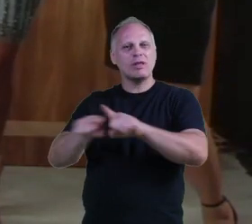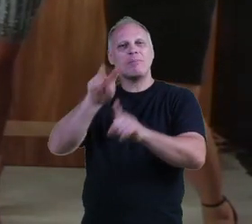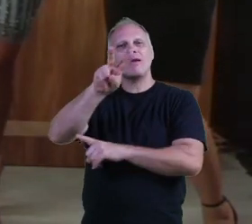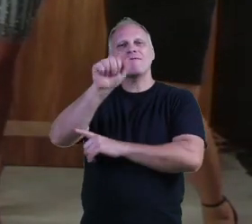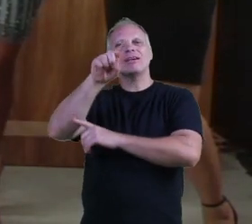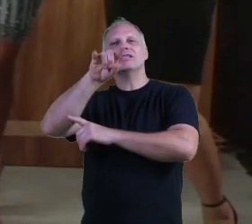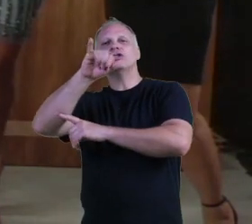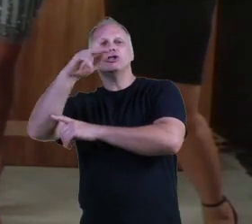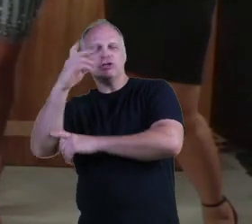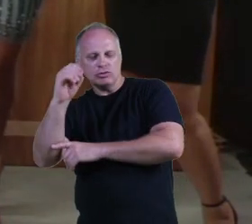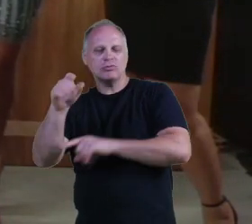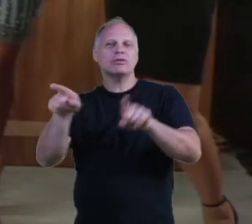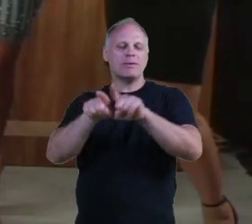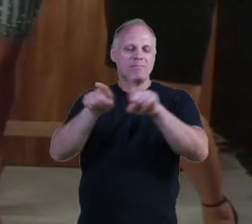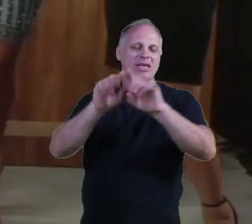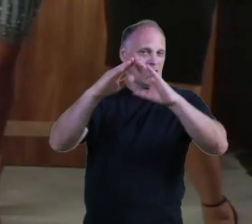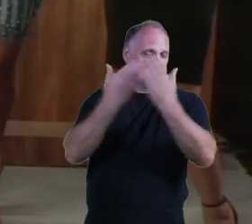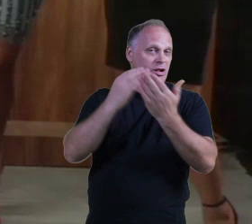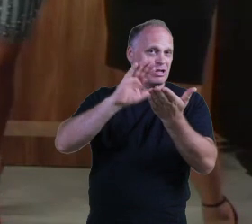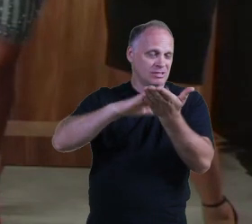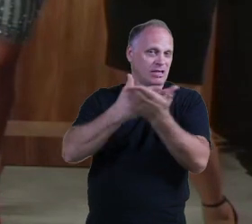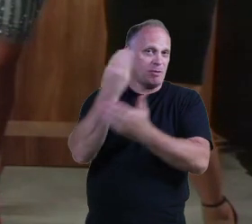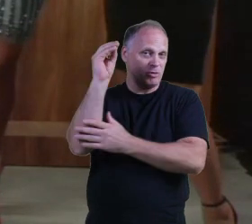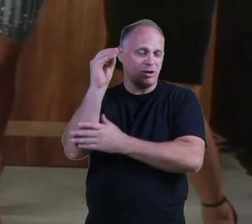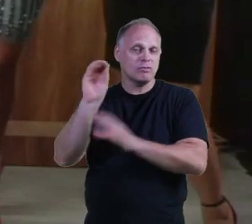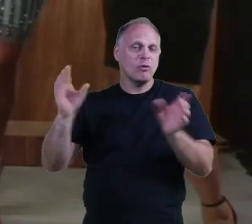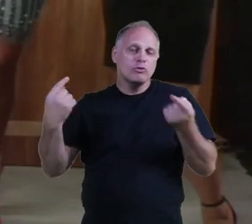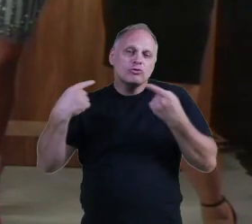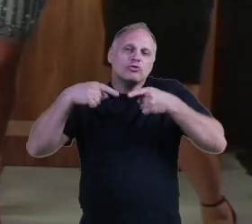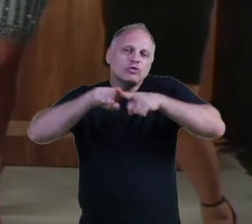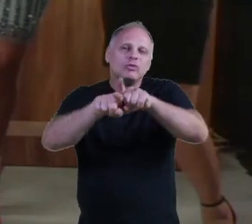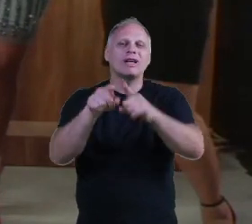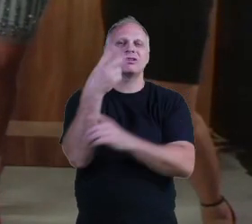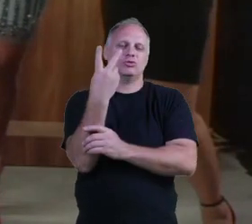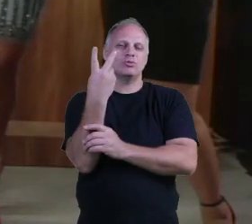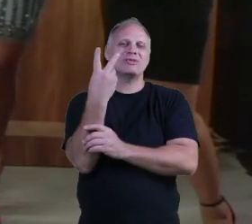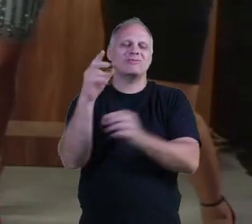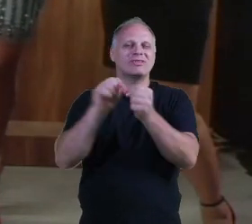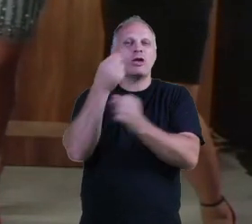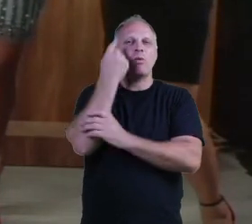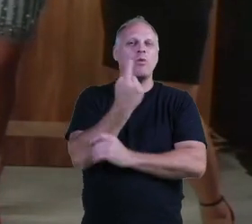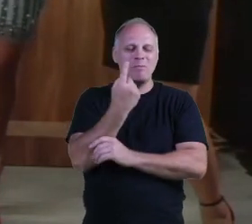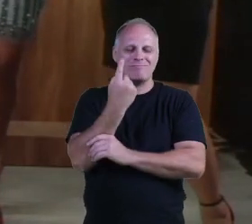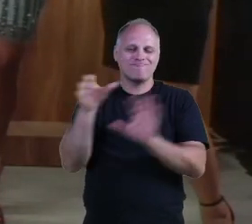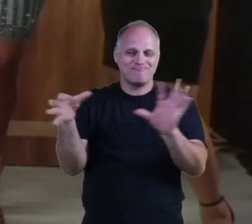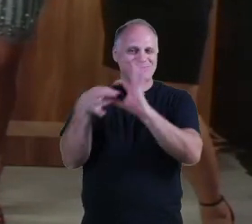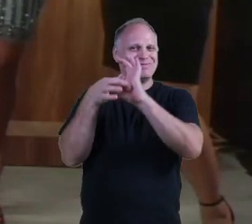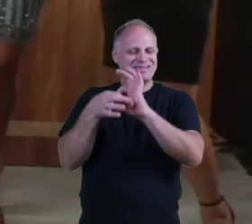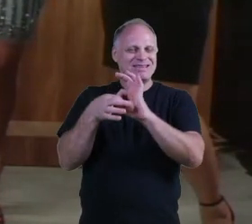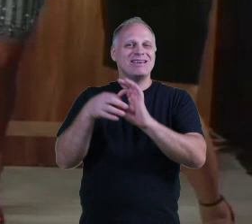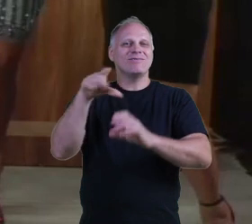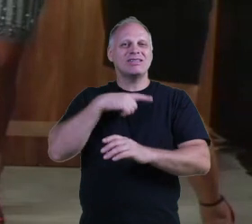Eu tenho o Lu Astral, que é da Cruzeiro do Sul, e tenho o Vandinho, que é o puxador